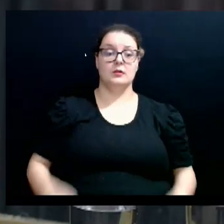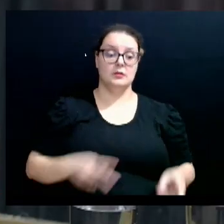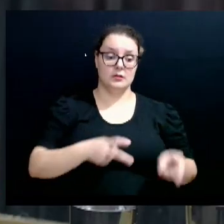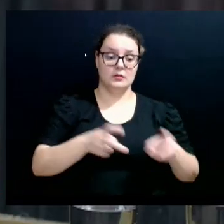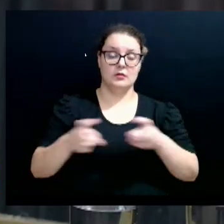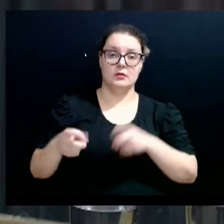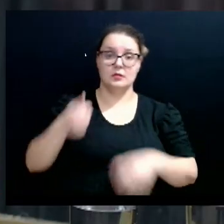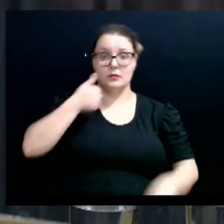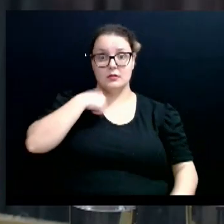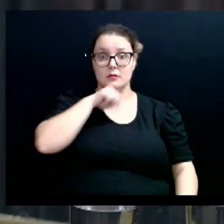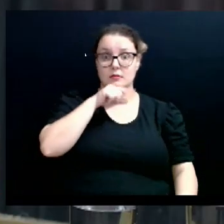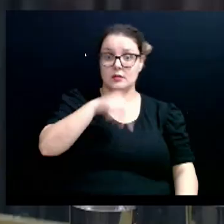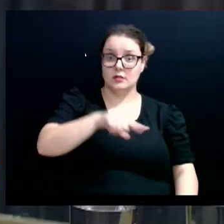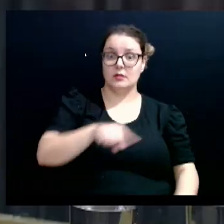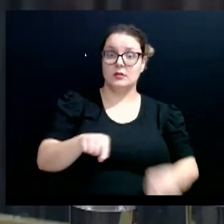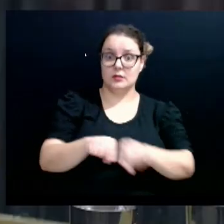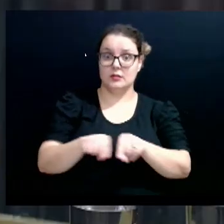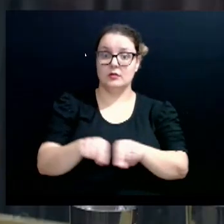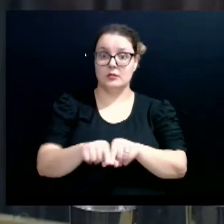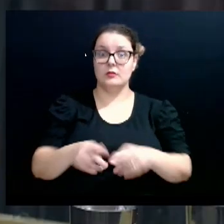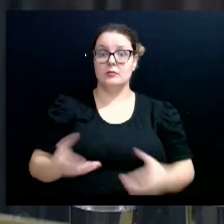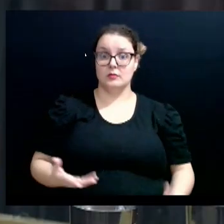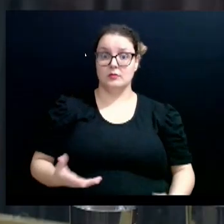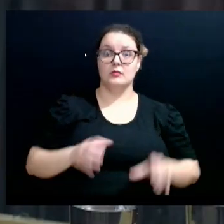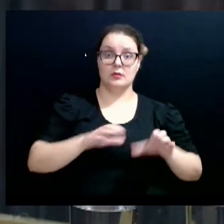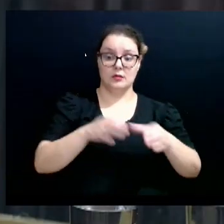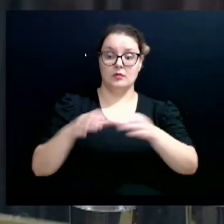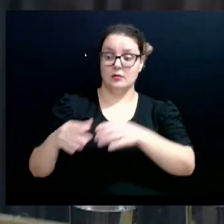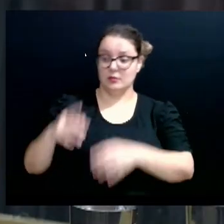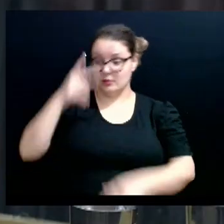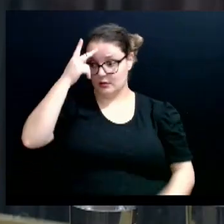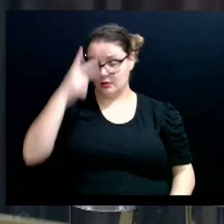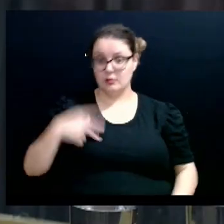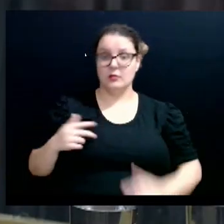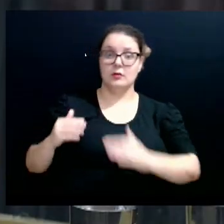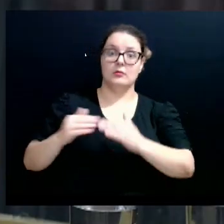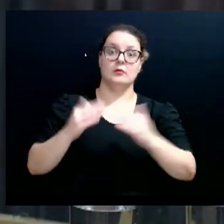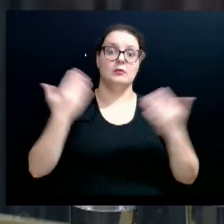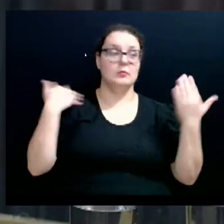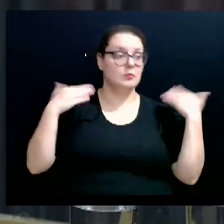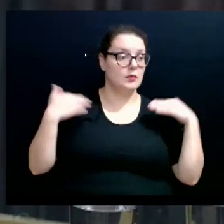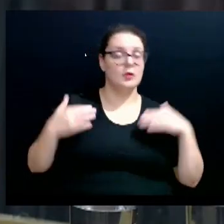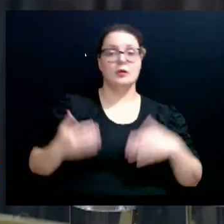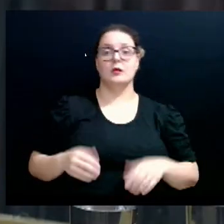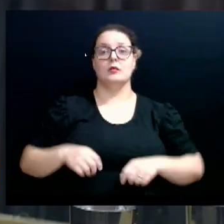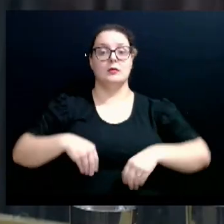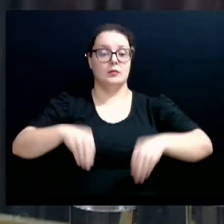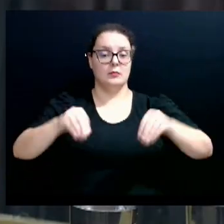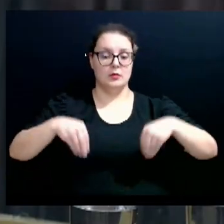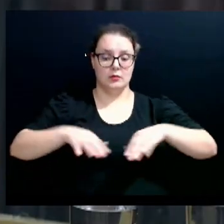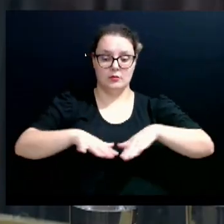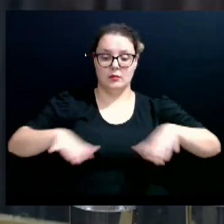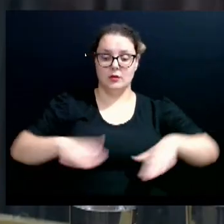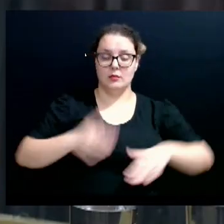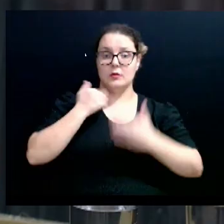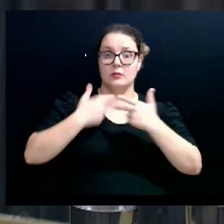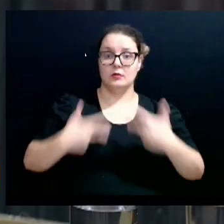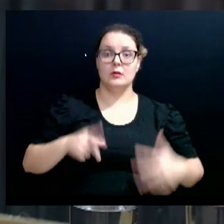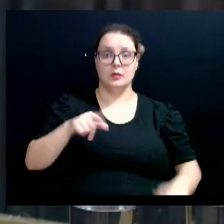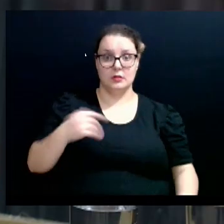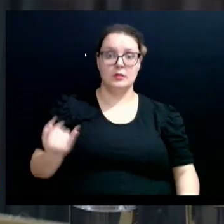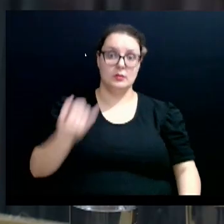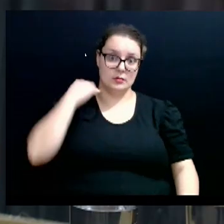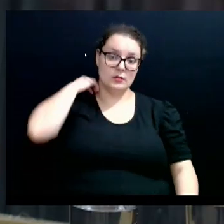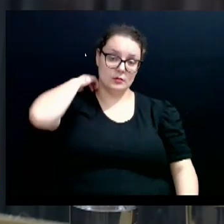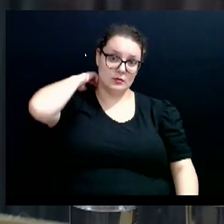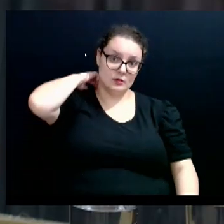elas também fazem grupos entre elas e combinam passeios e combinam piqueniques. Então é fundamental que essa rede se